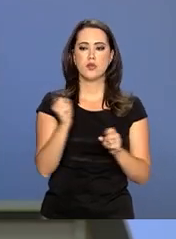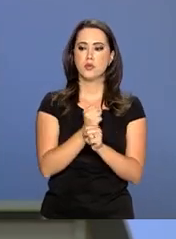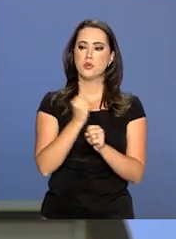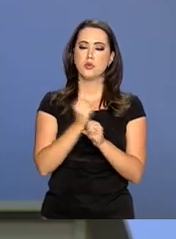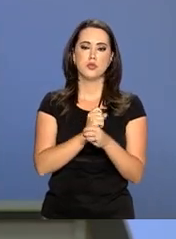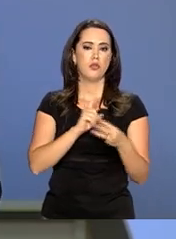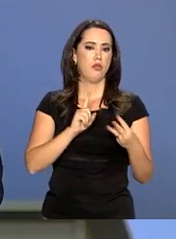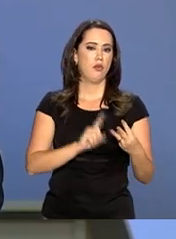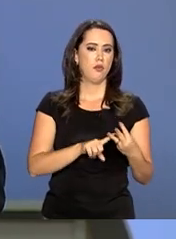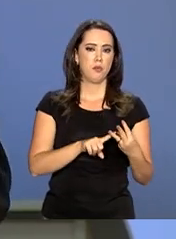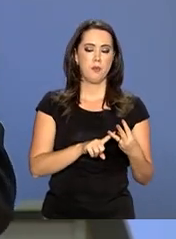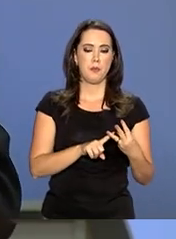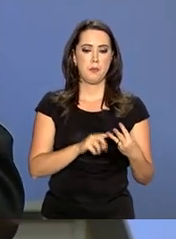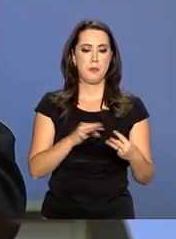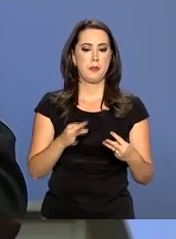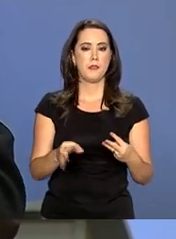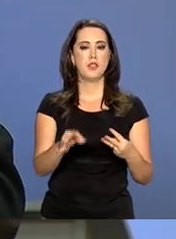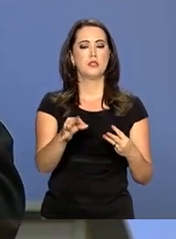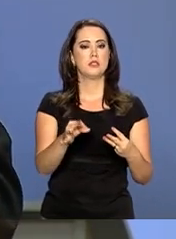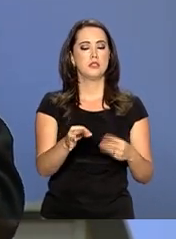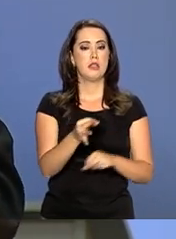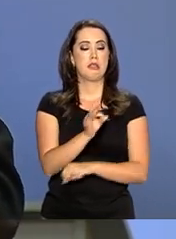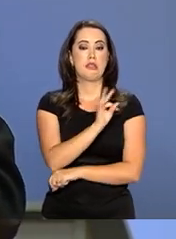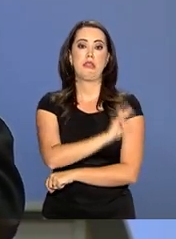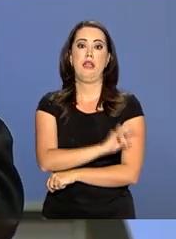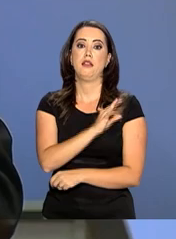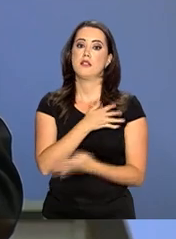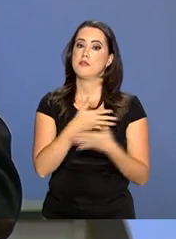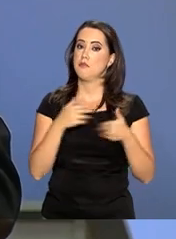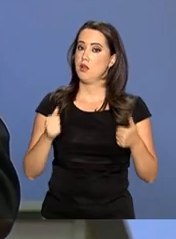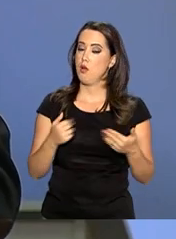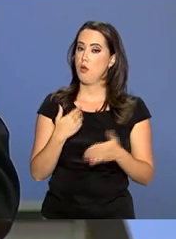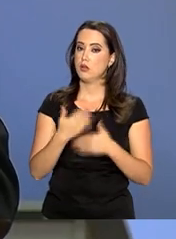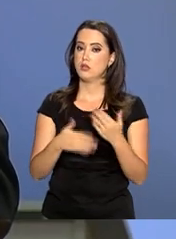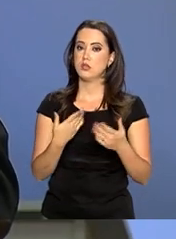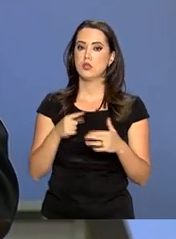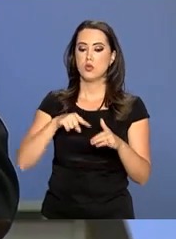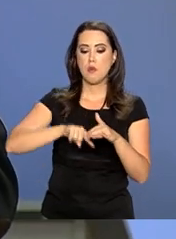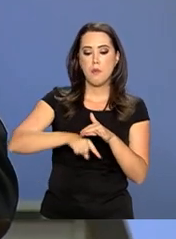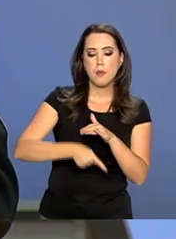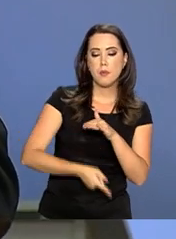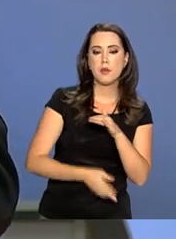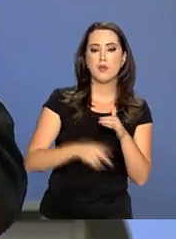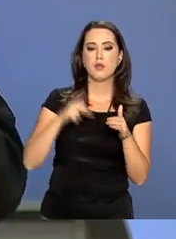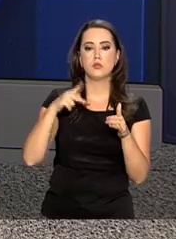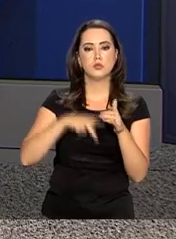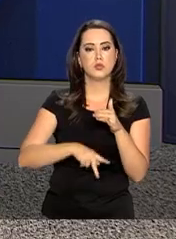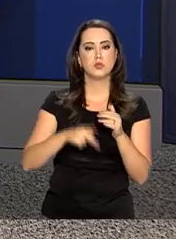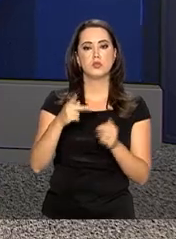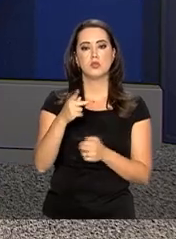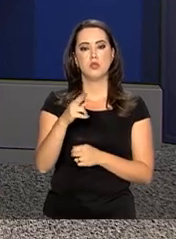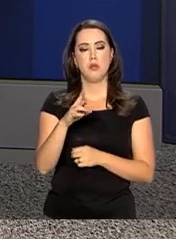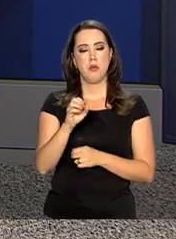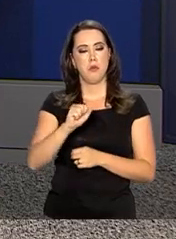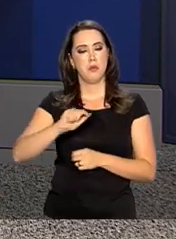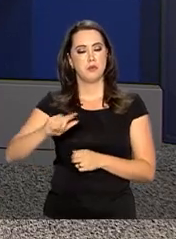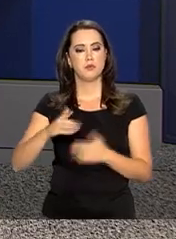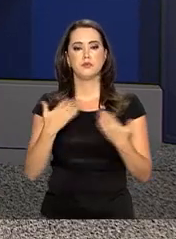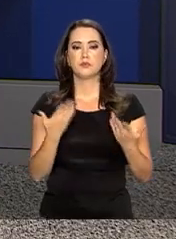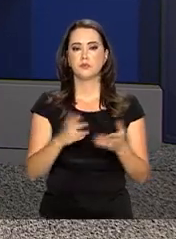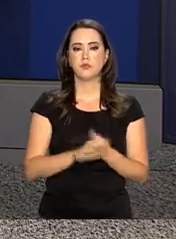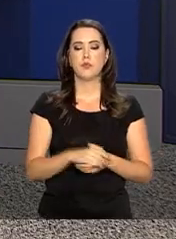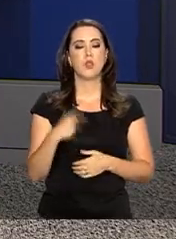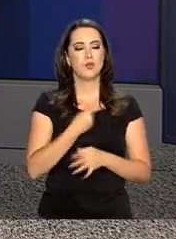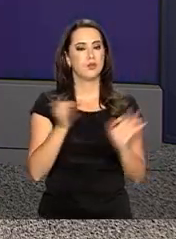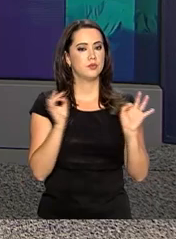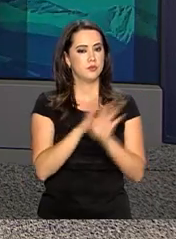construção, técnicas mais avançadas de exploração de petróleo e gás. Nós ficamos por